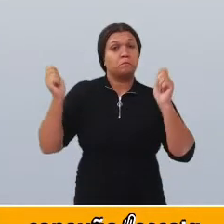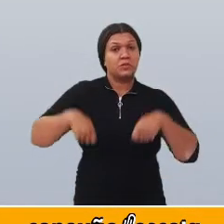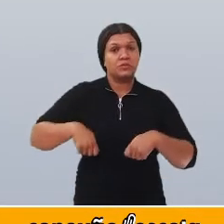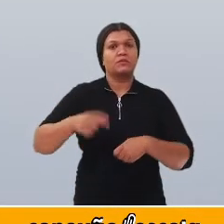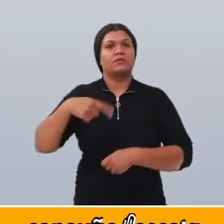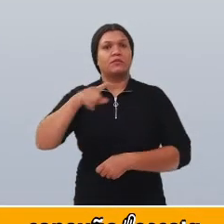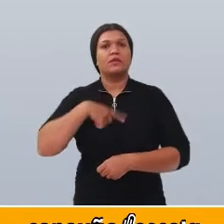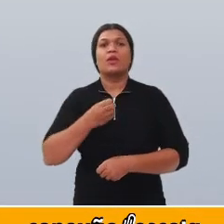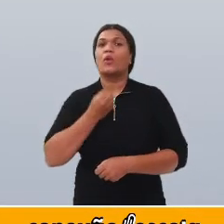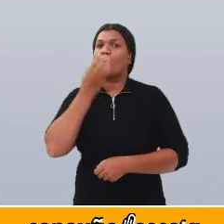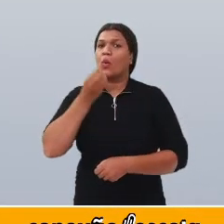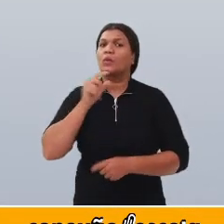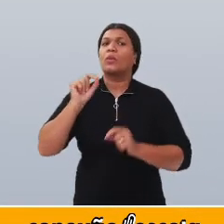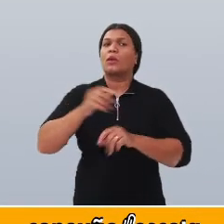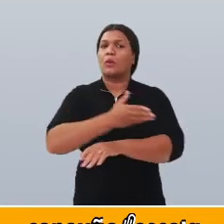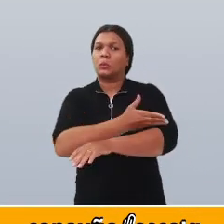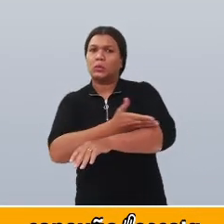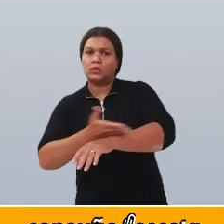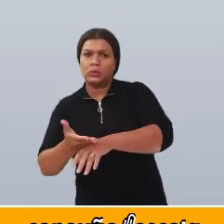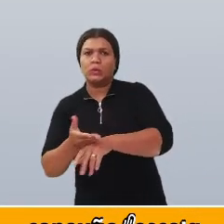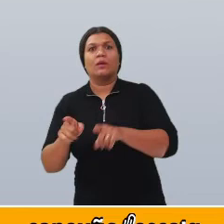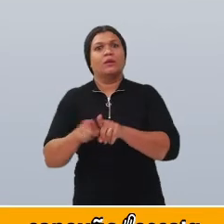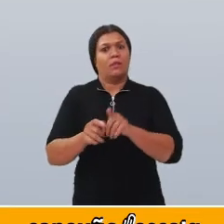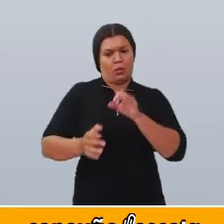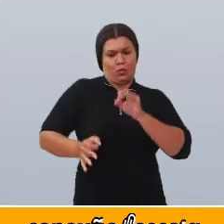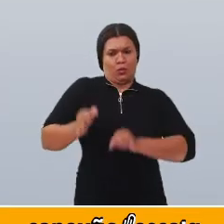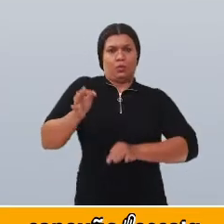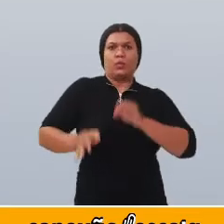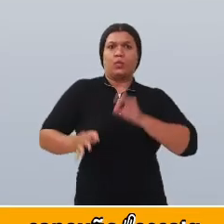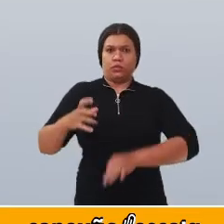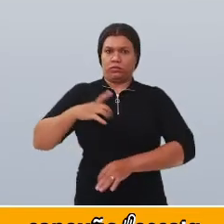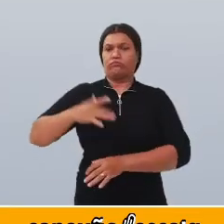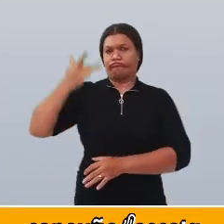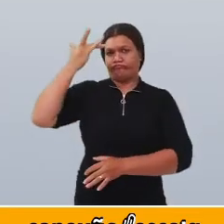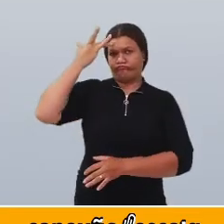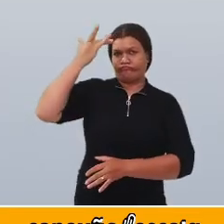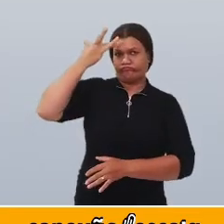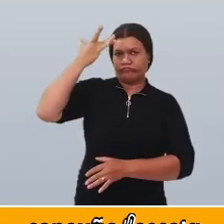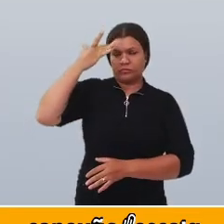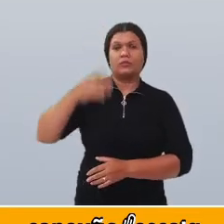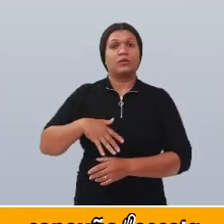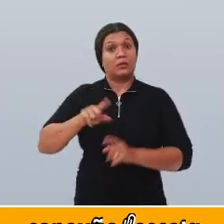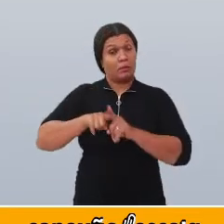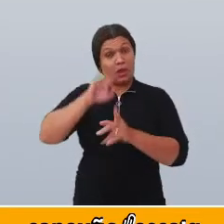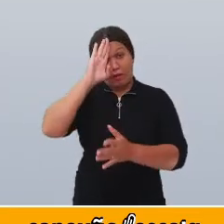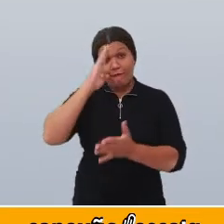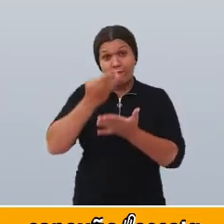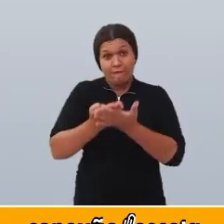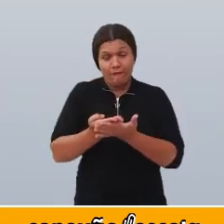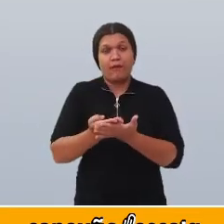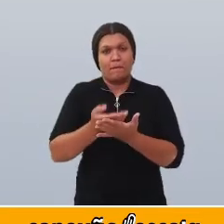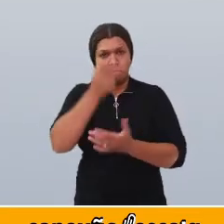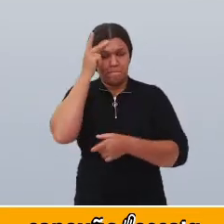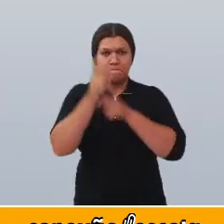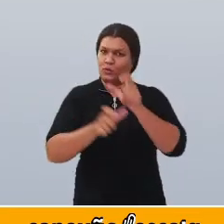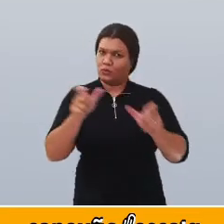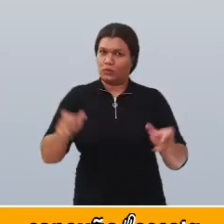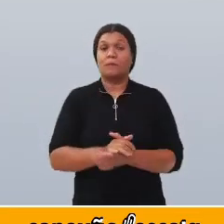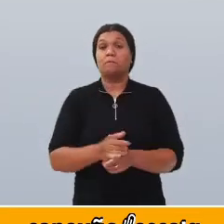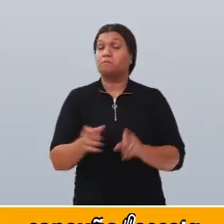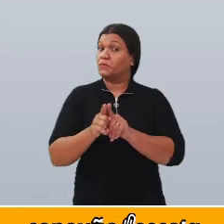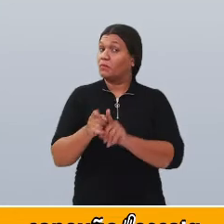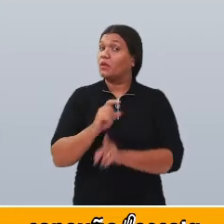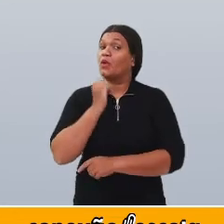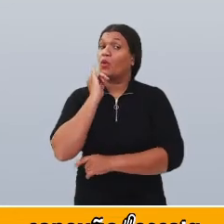a revelar os costumes e os julgamentos morais e as crenças de um povo. Os contos também têm